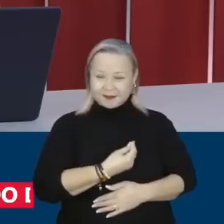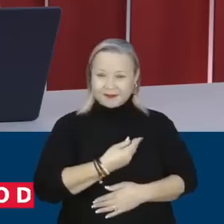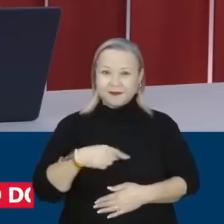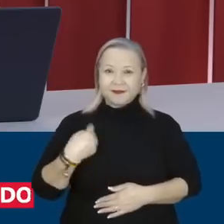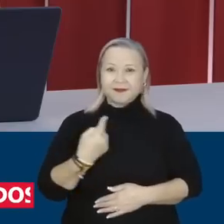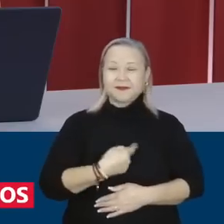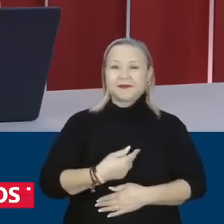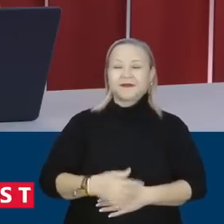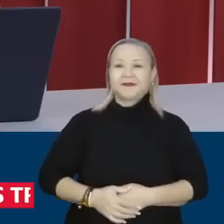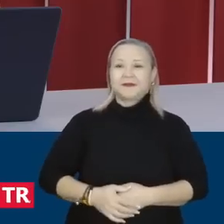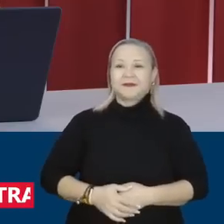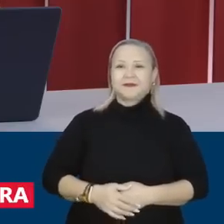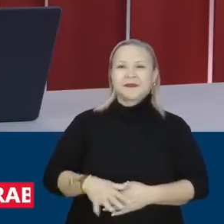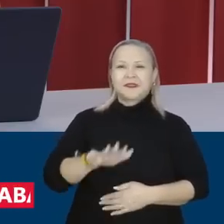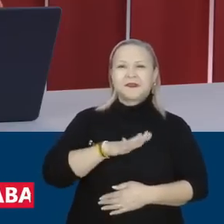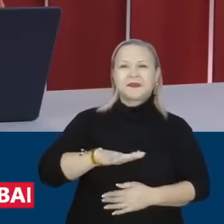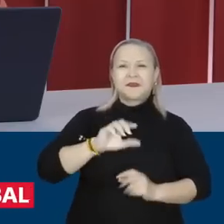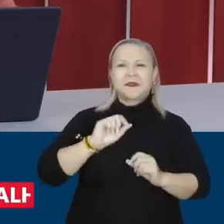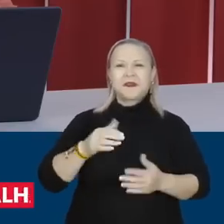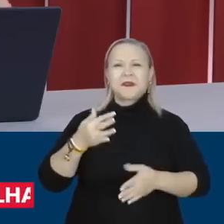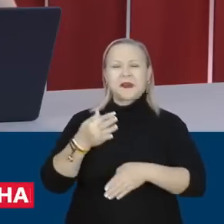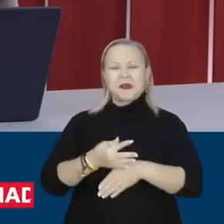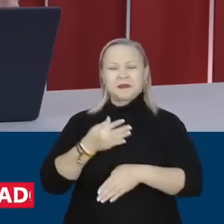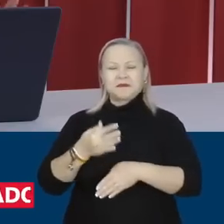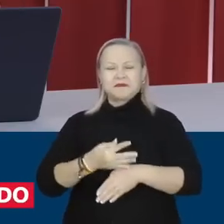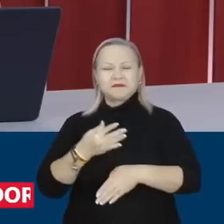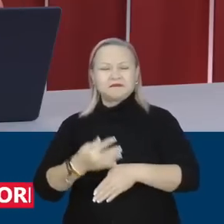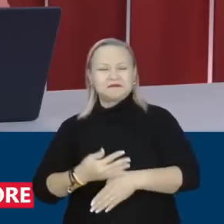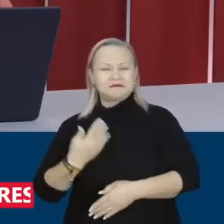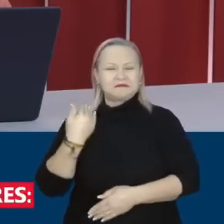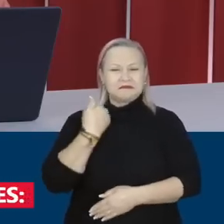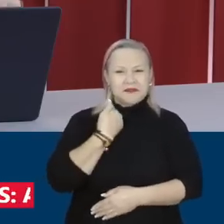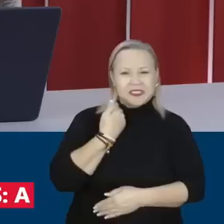Eu imagino que está todo mundo super cansado, né? Depois